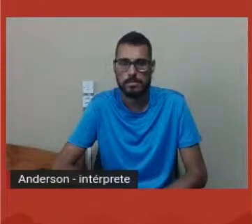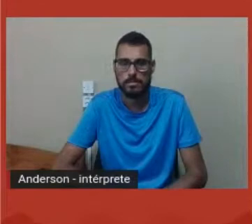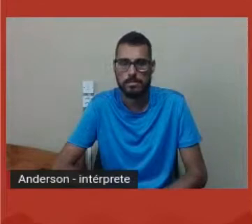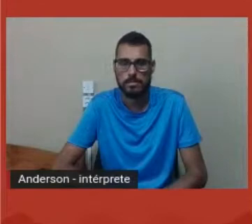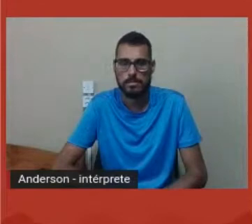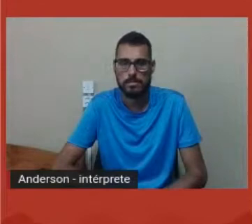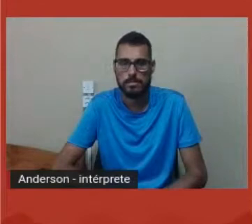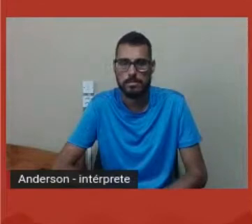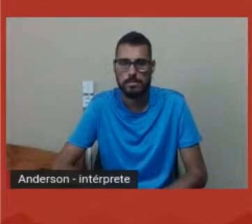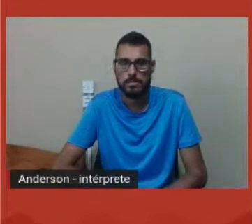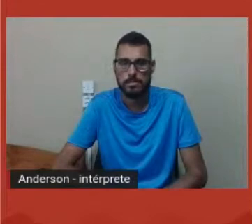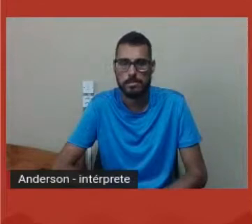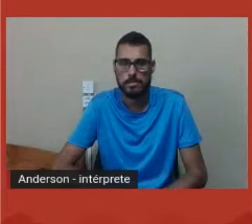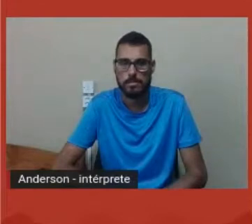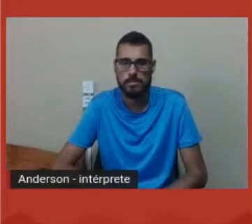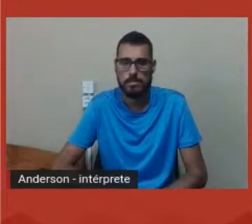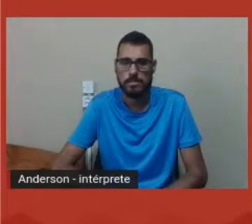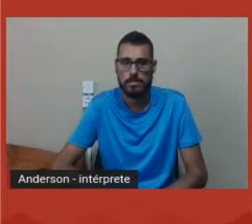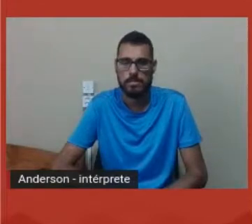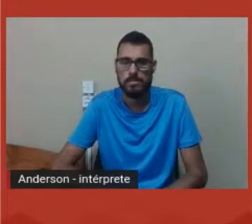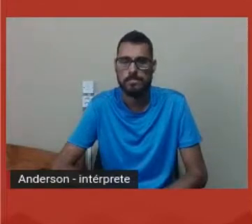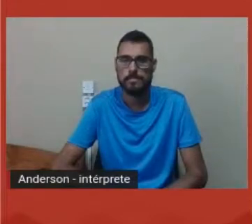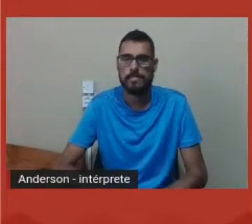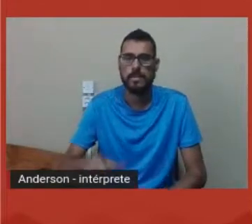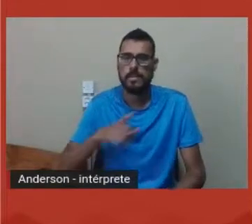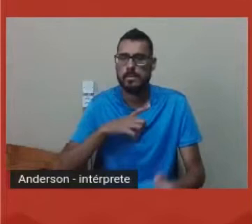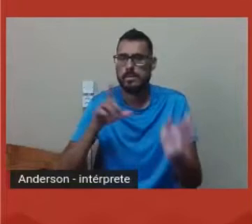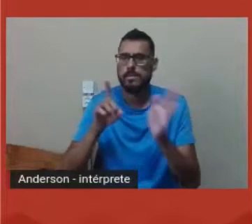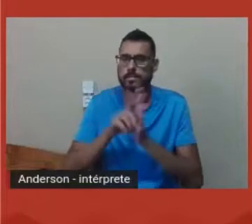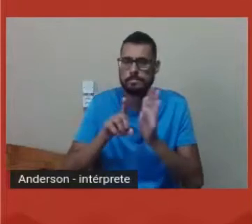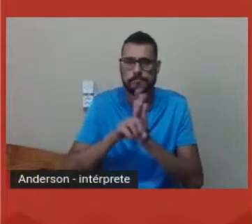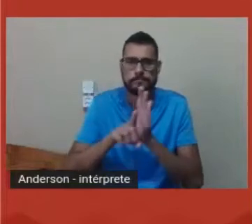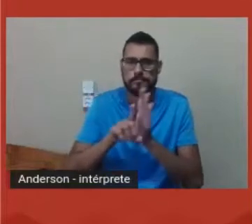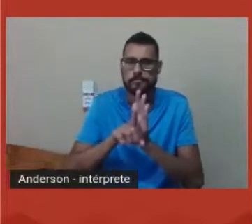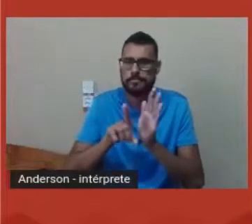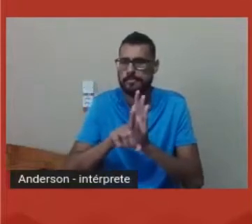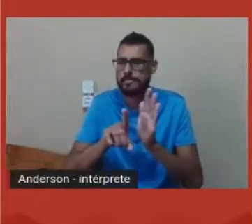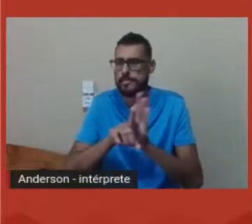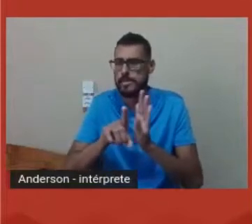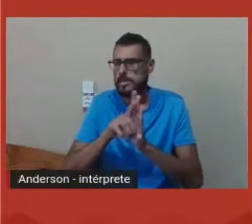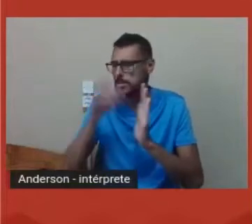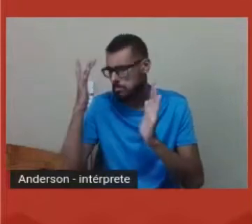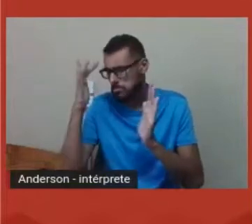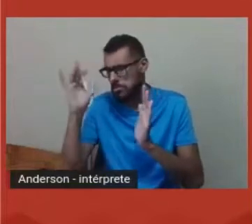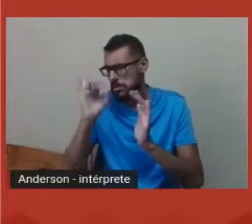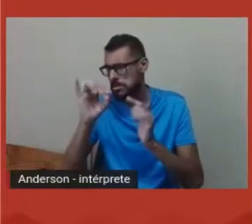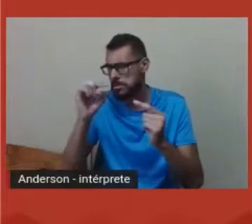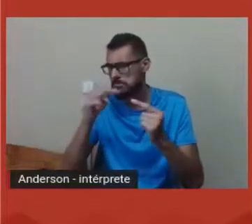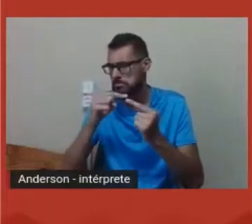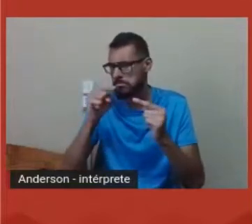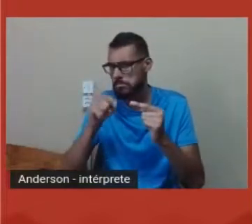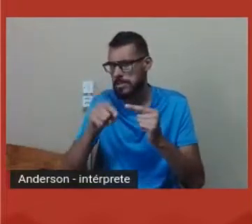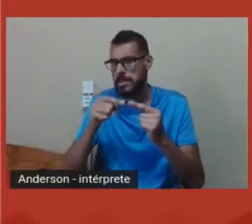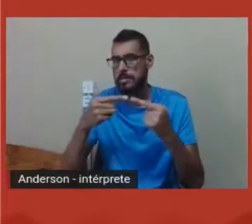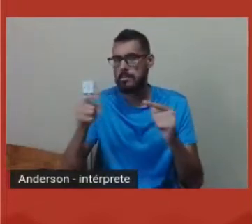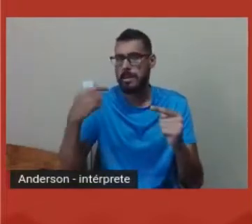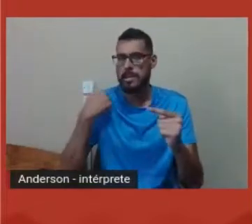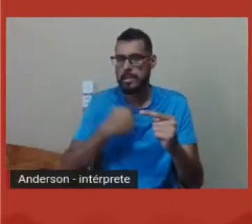Tem uma questão que eu não sei se ela apareceria aí ou não, né? Mas como a gente pode